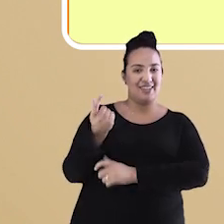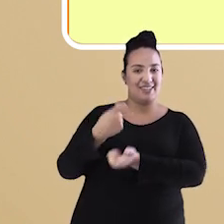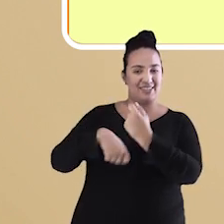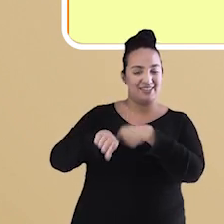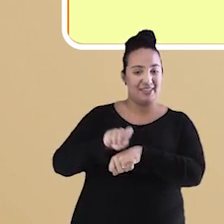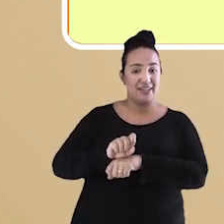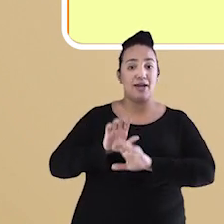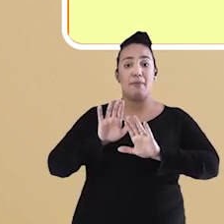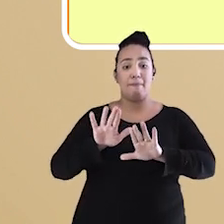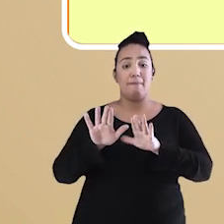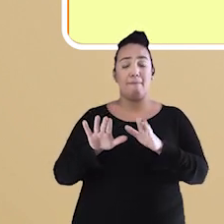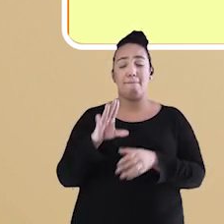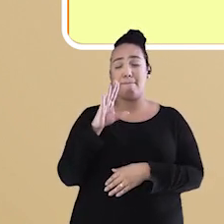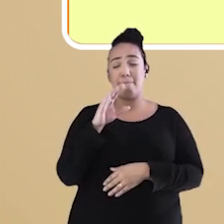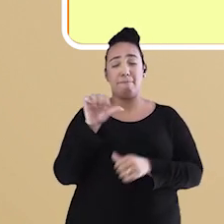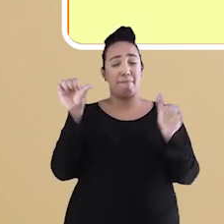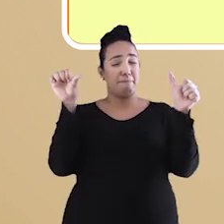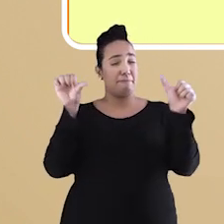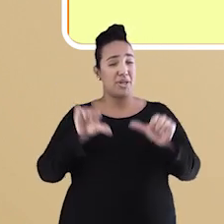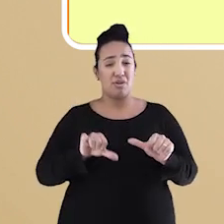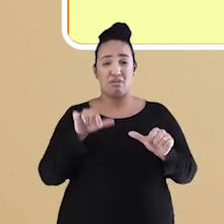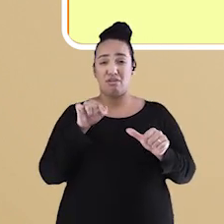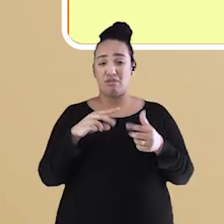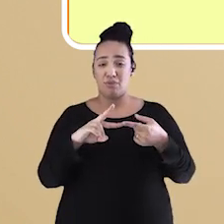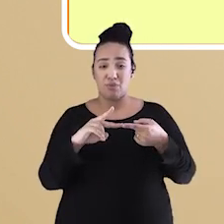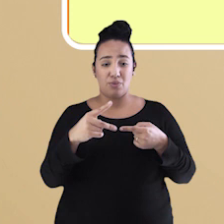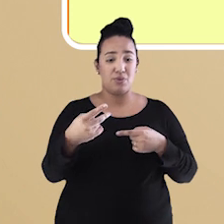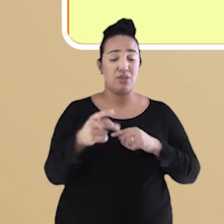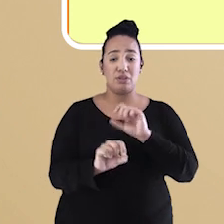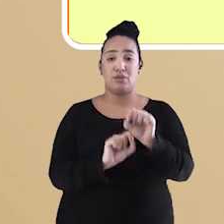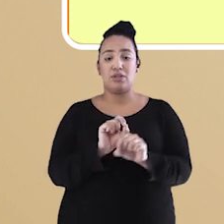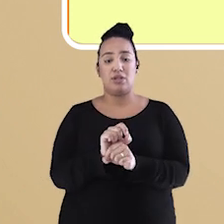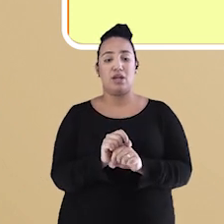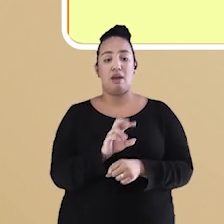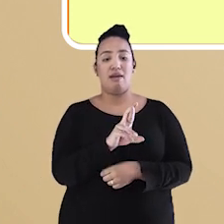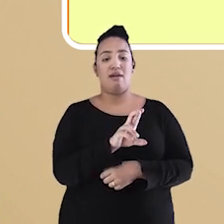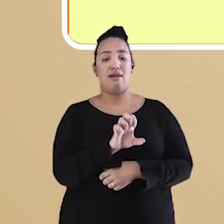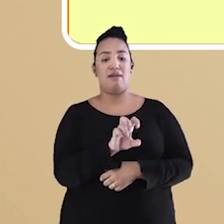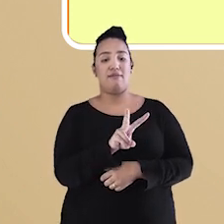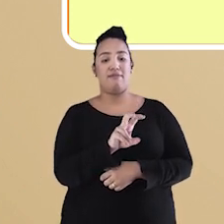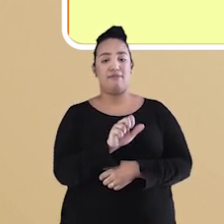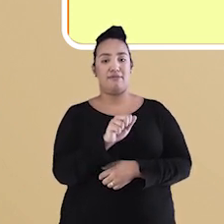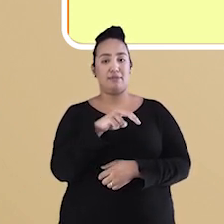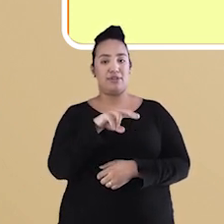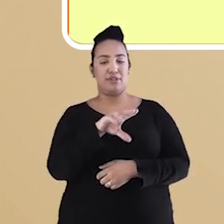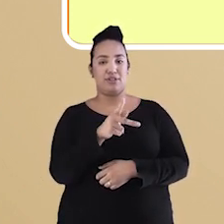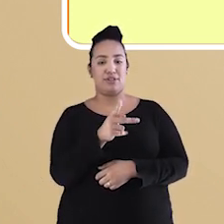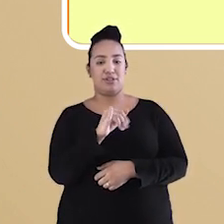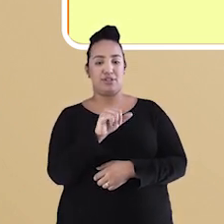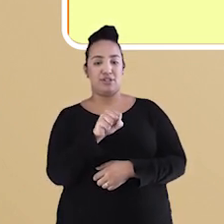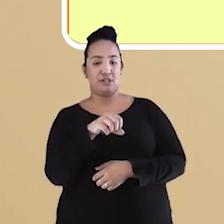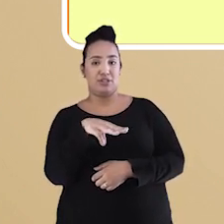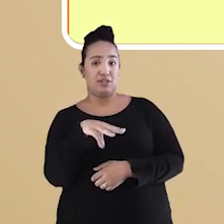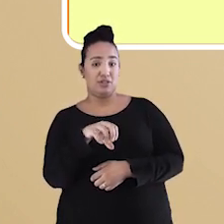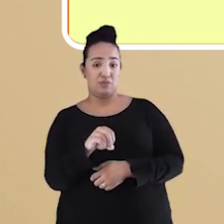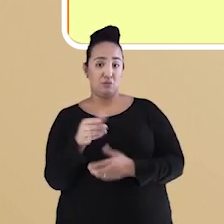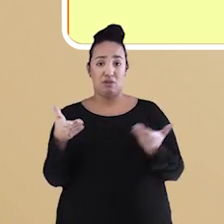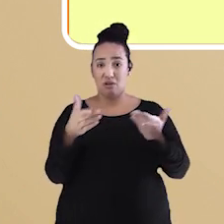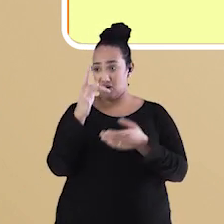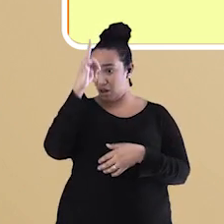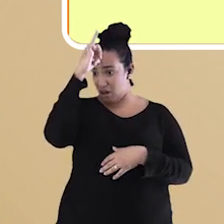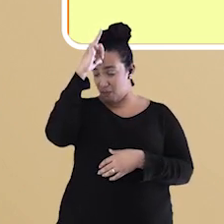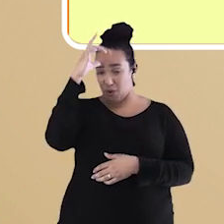crise. Mas a pior consequência que a Primeira Guerra Mundial trouxe foi o revanchismo. A Alemanha saiu da guerra como a